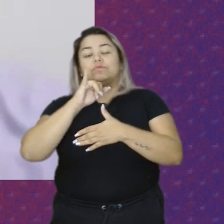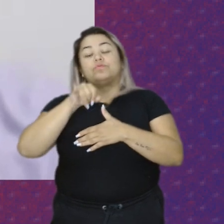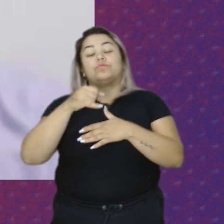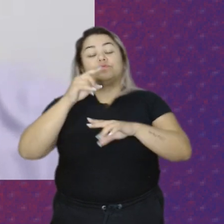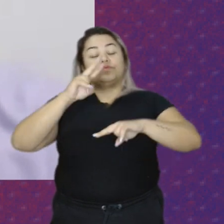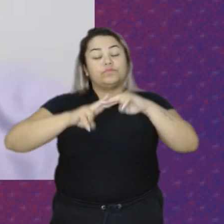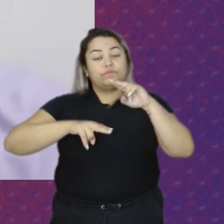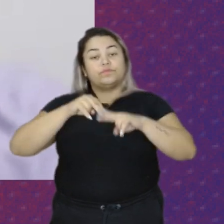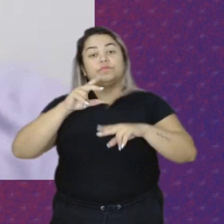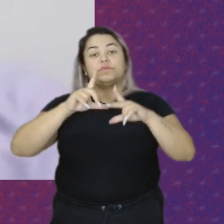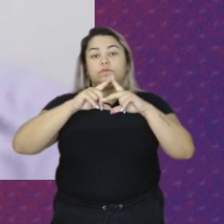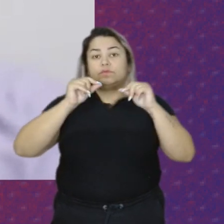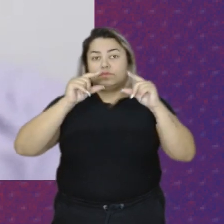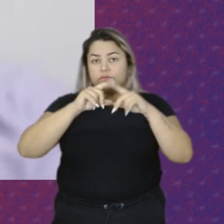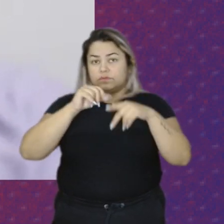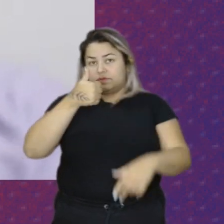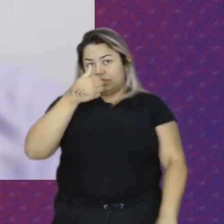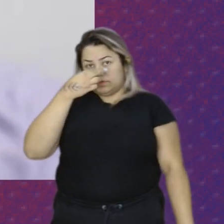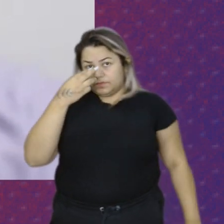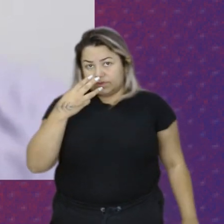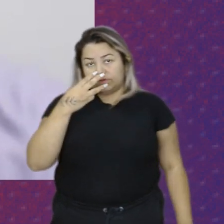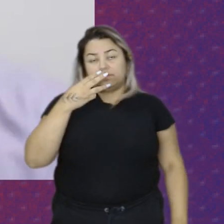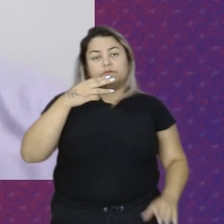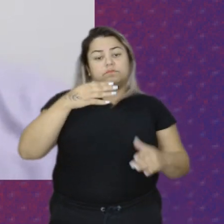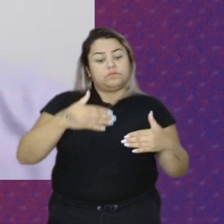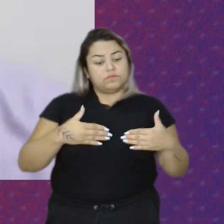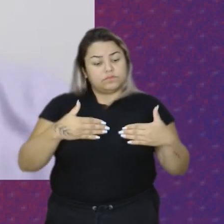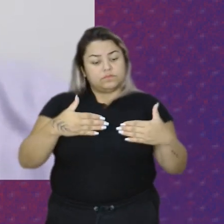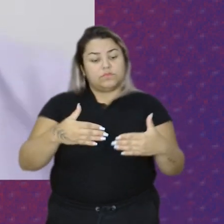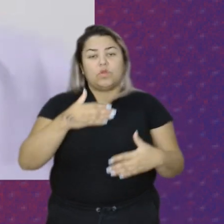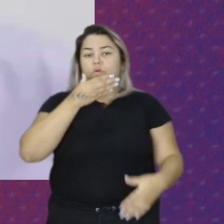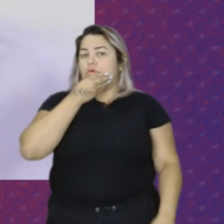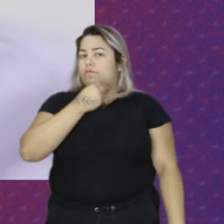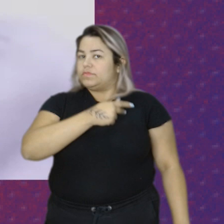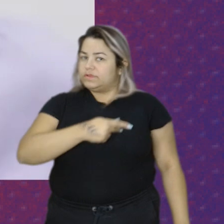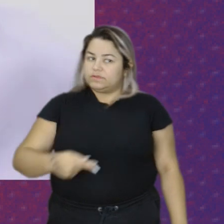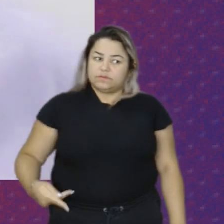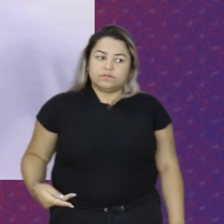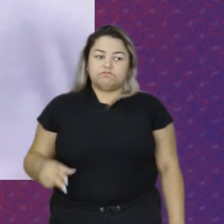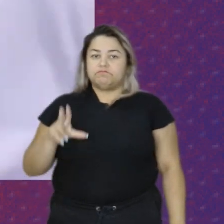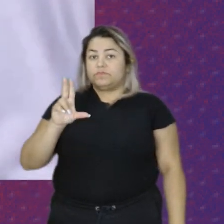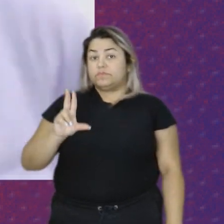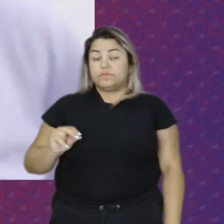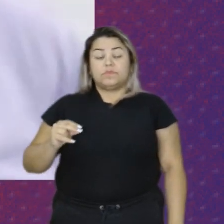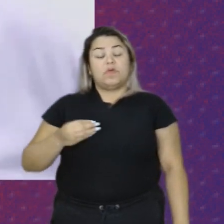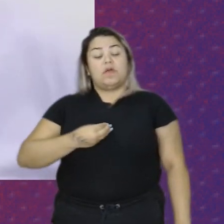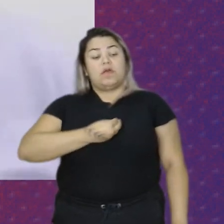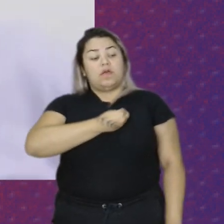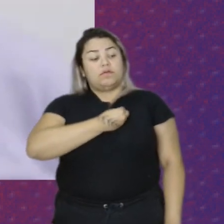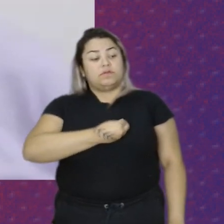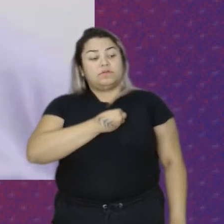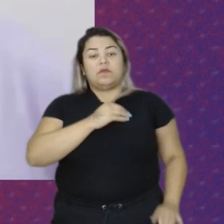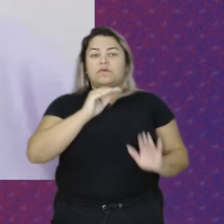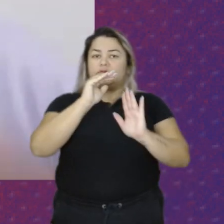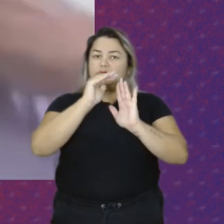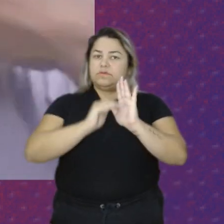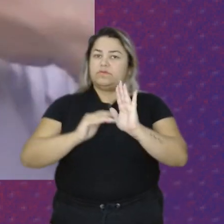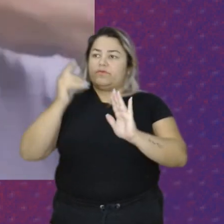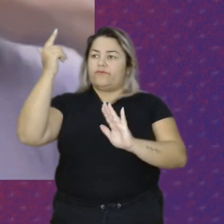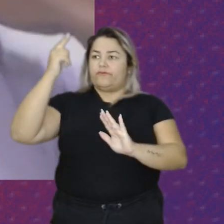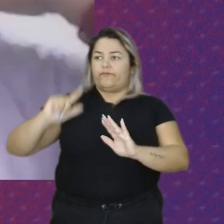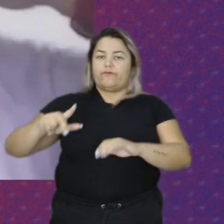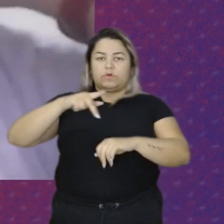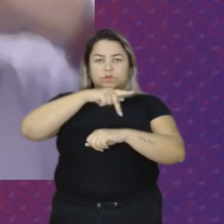13 ministérios do governo Lula. O presidente não estava presente porque estava em agenda